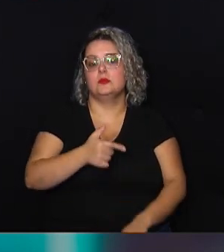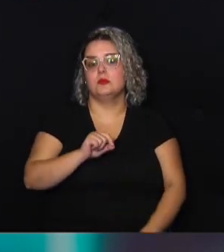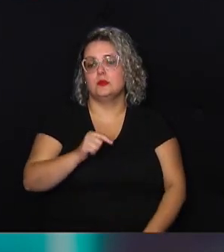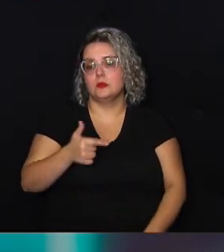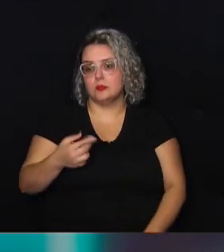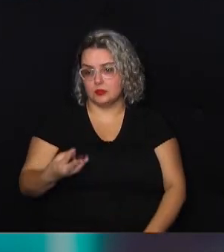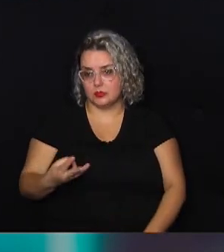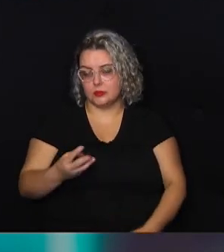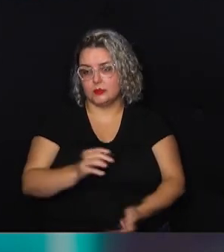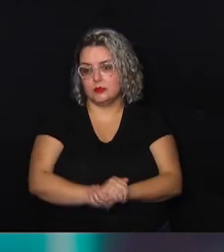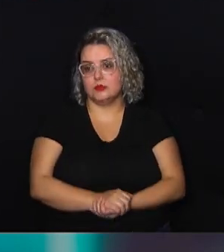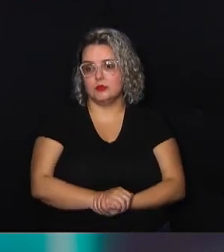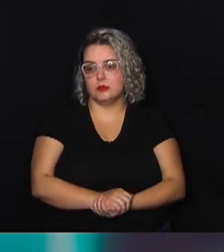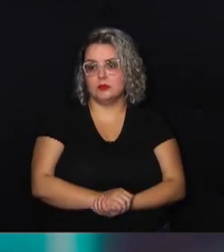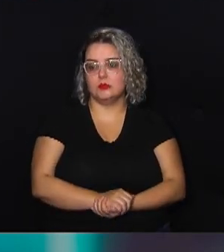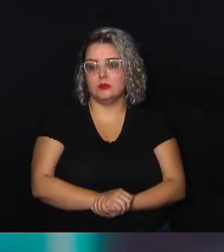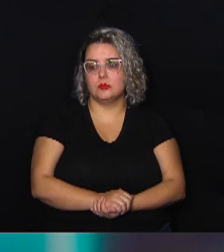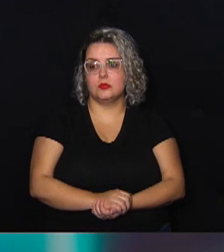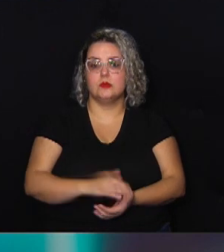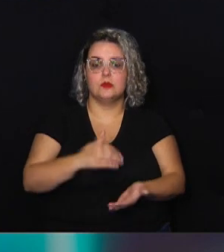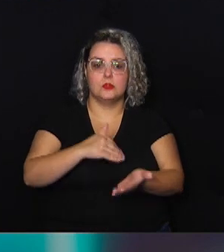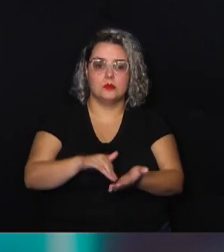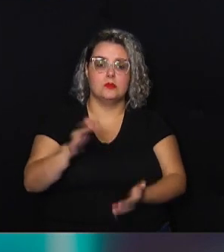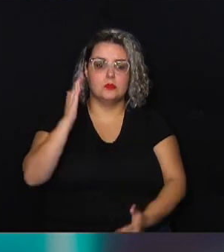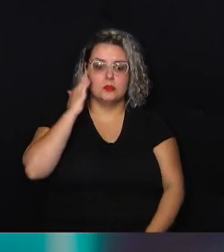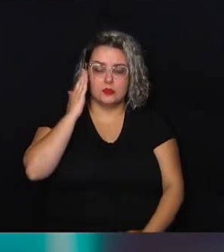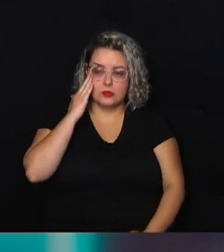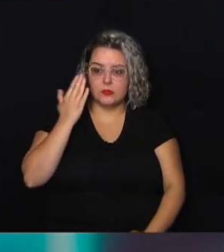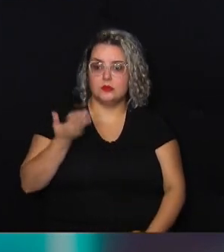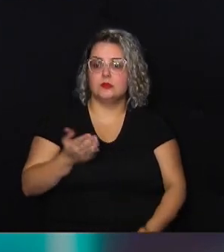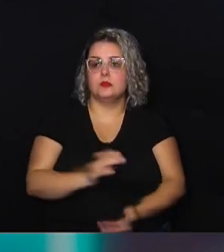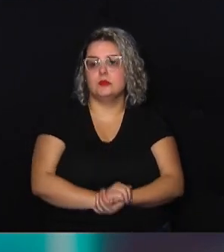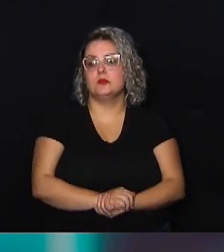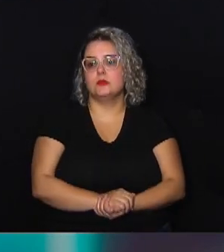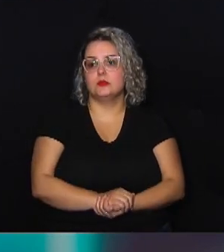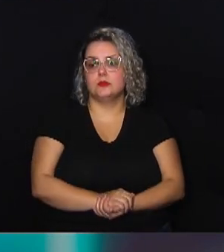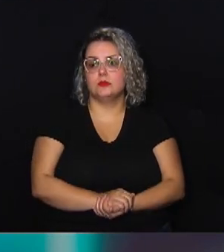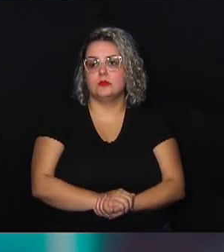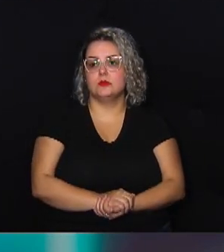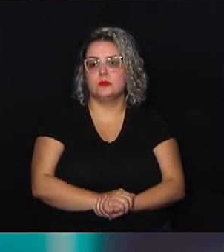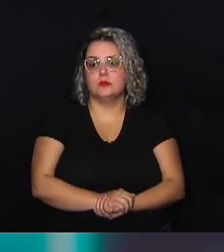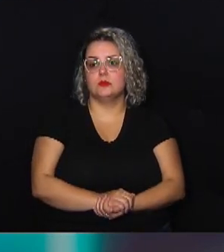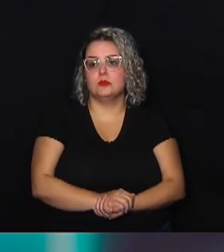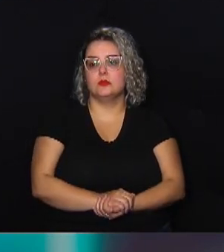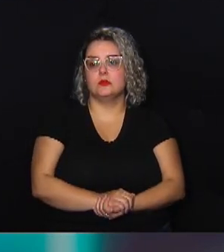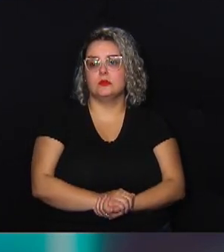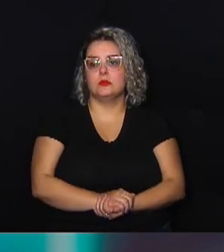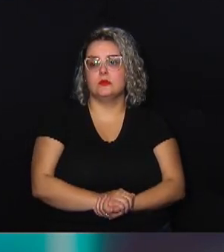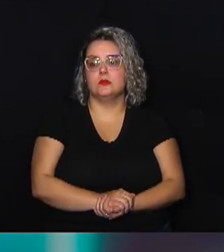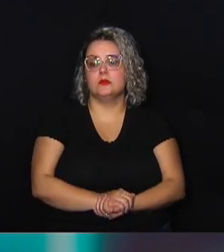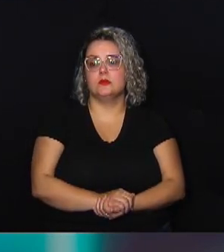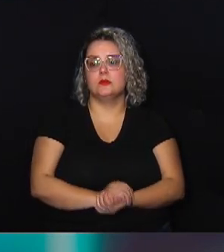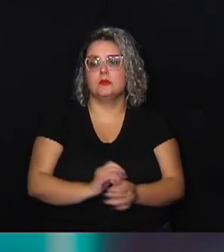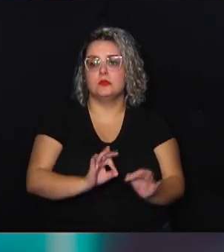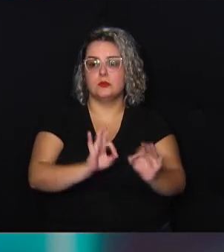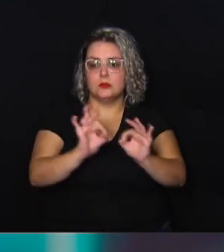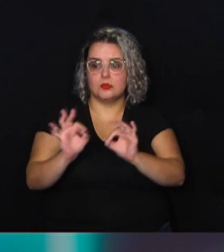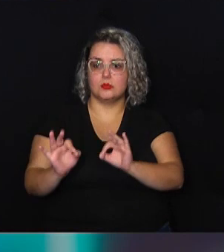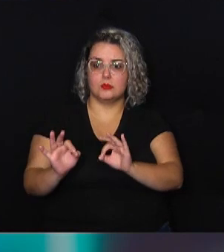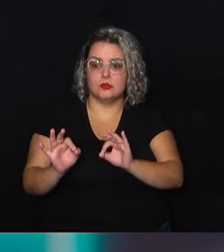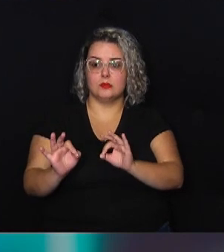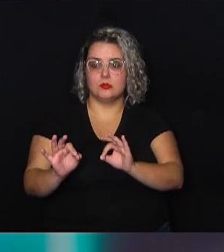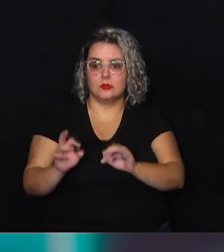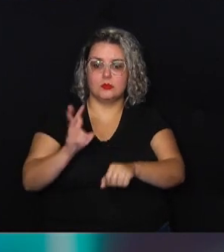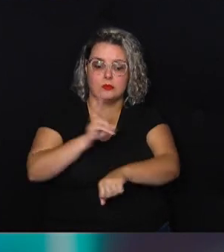né, a Secretaria entende a necessidade, na parte assistencial, de uma ênfase ao acompanhamento das linhas de cuidado